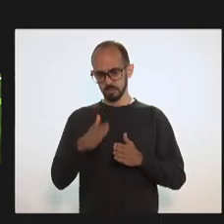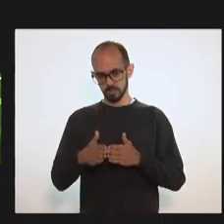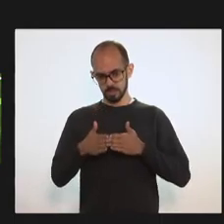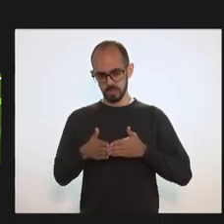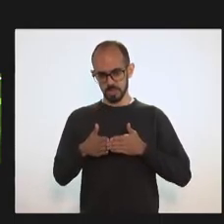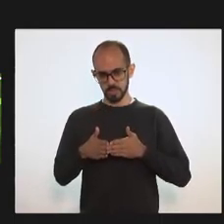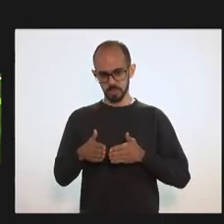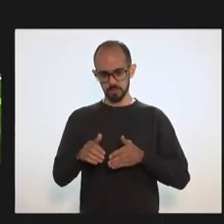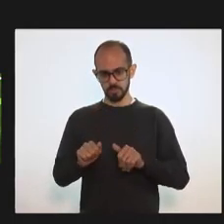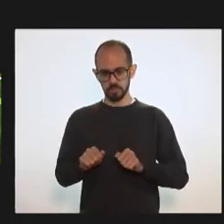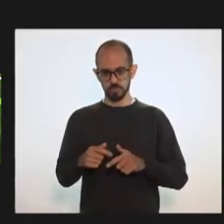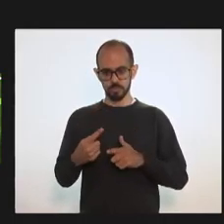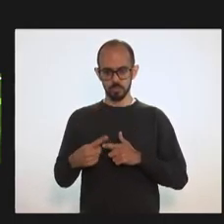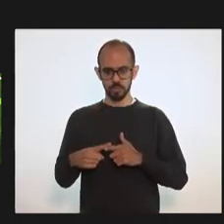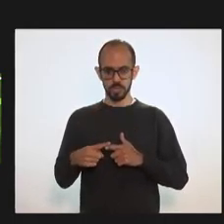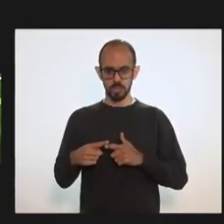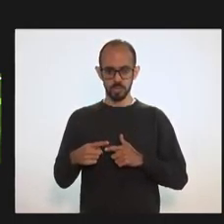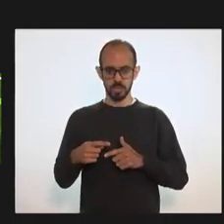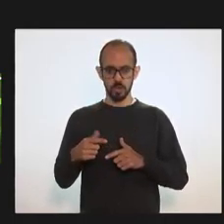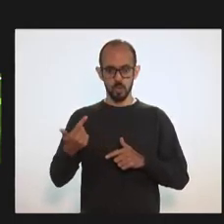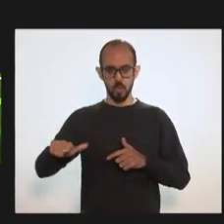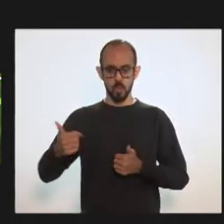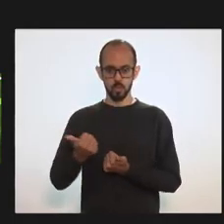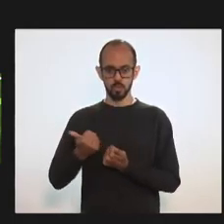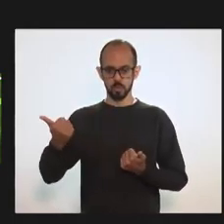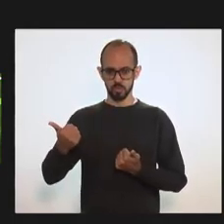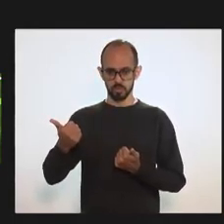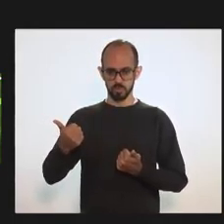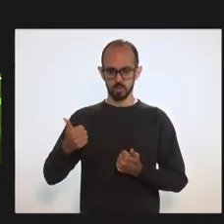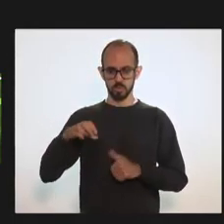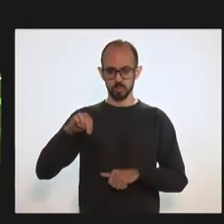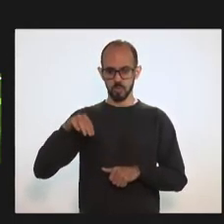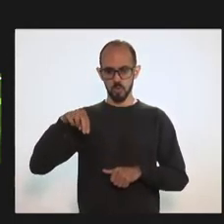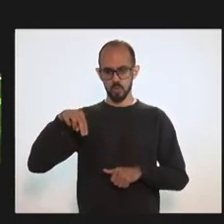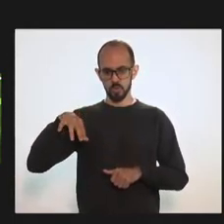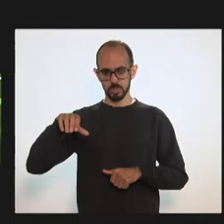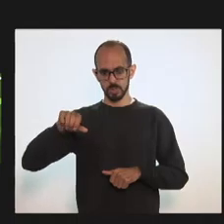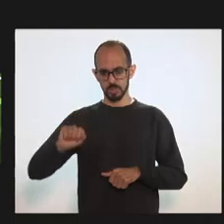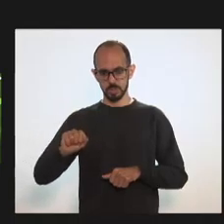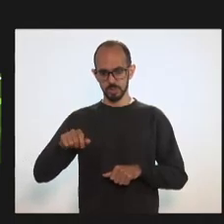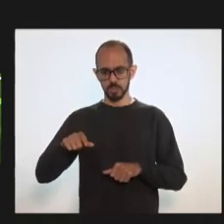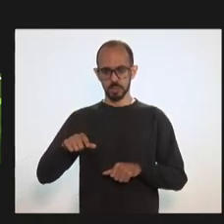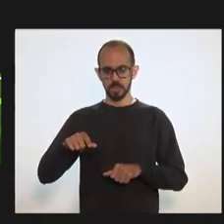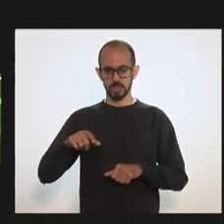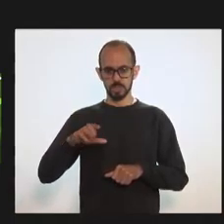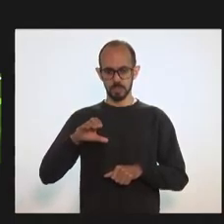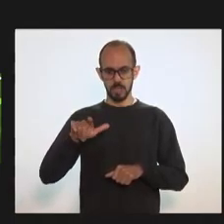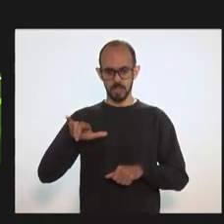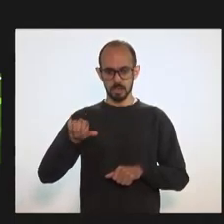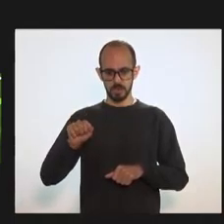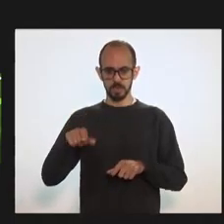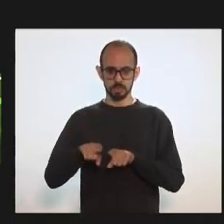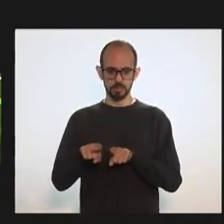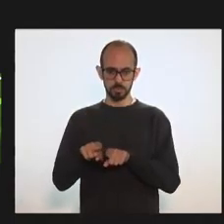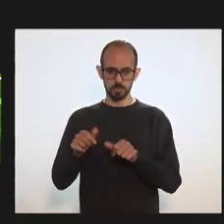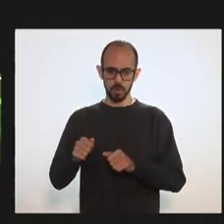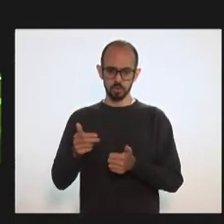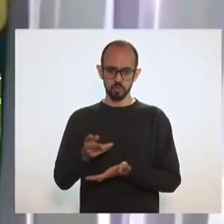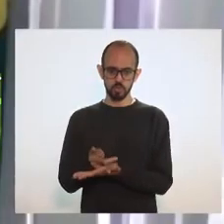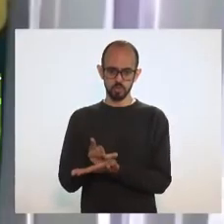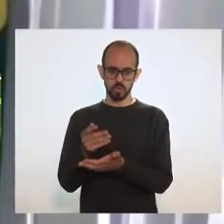3131, de autoria do deputado Mônica Francisco. Quem falou? Sou eu, presidente. Eu quero pedir licença e, desculpe a interrupção, eu preciso me retirar